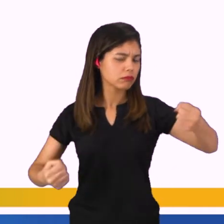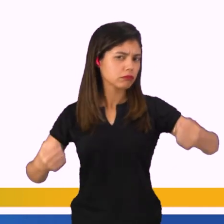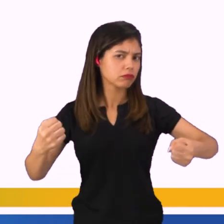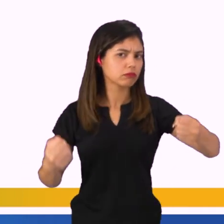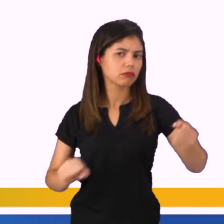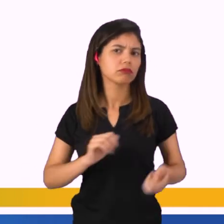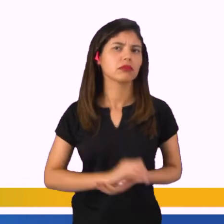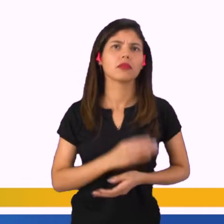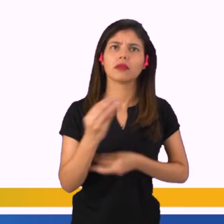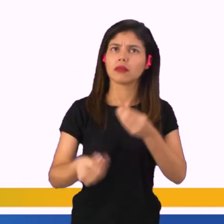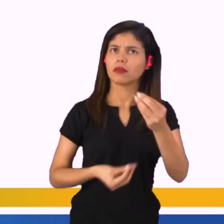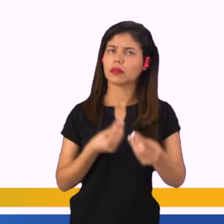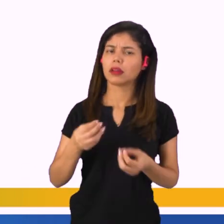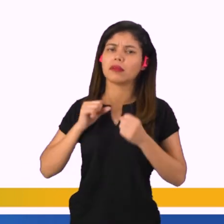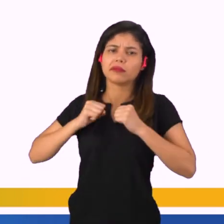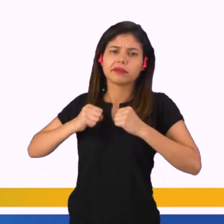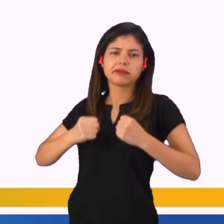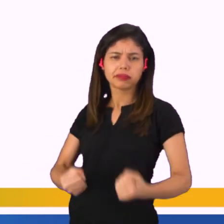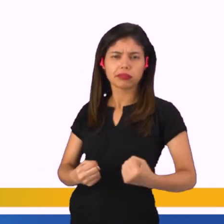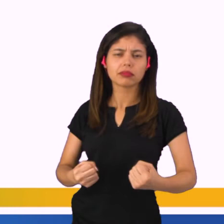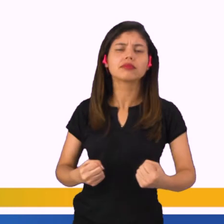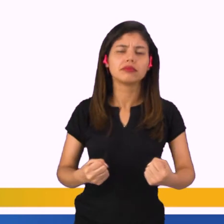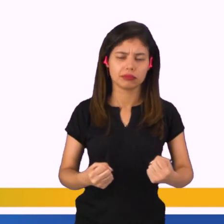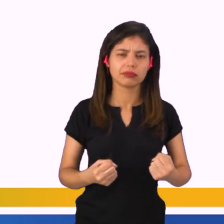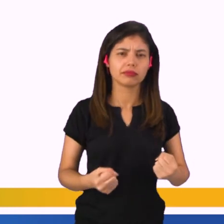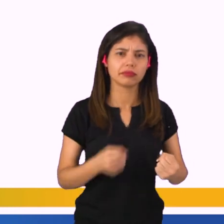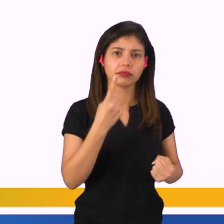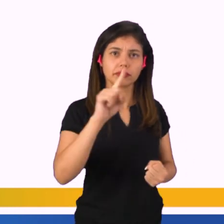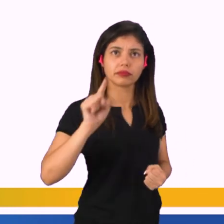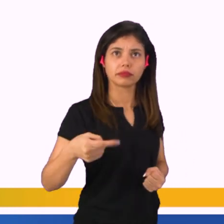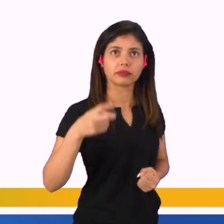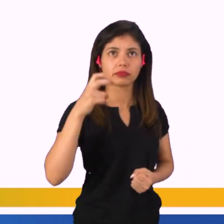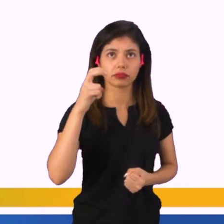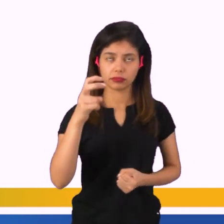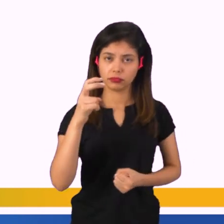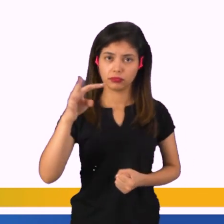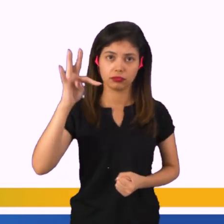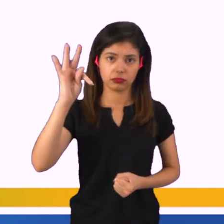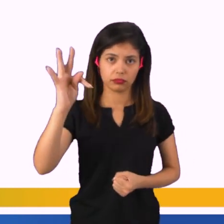agora de um caminhão. Imagine que um caminhão estava carregado com